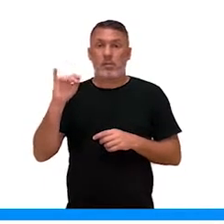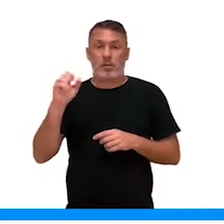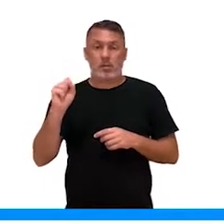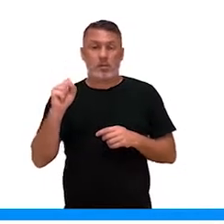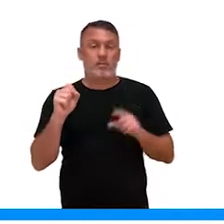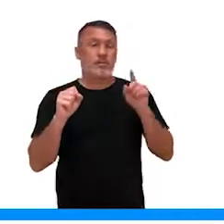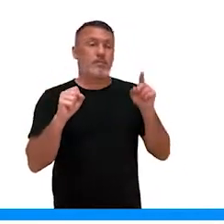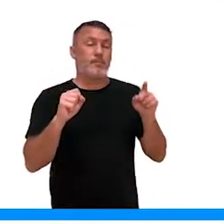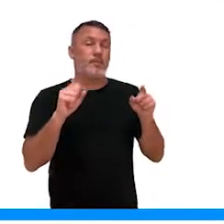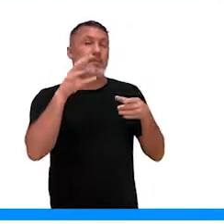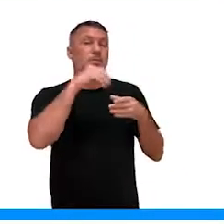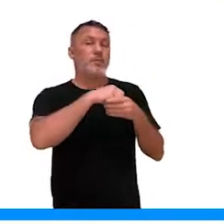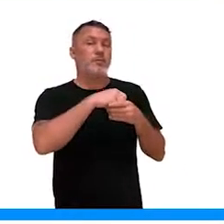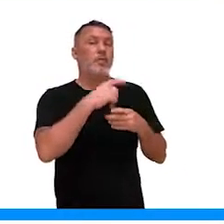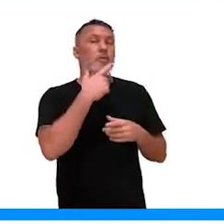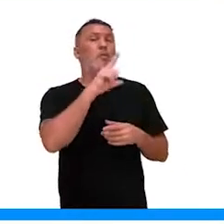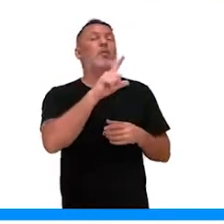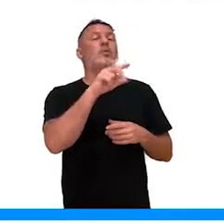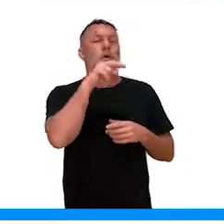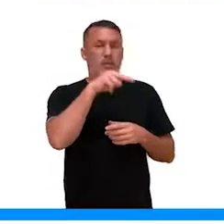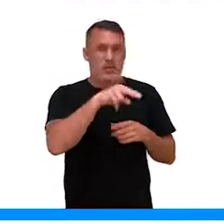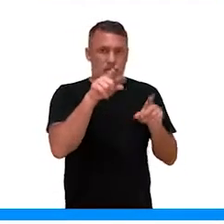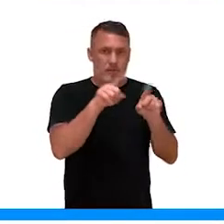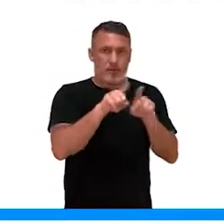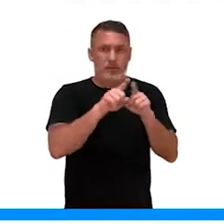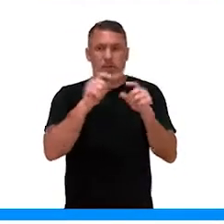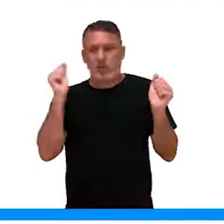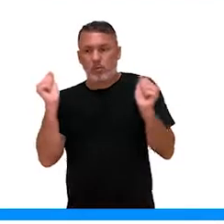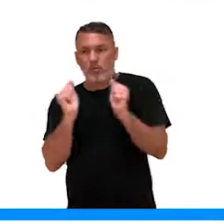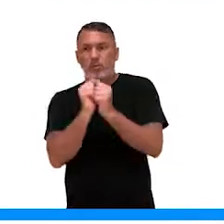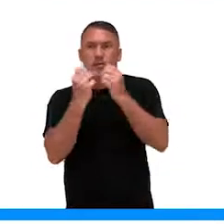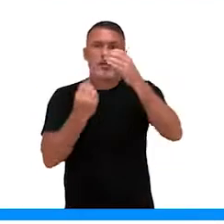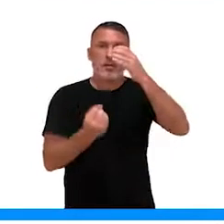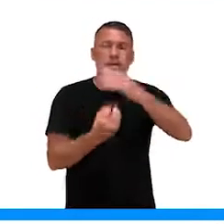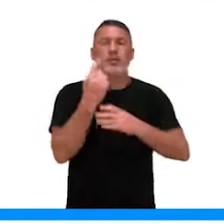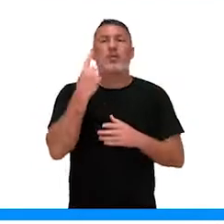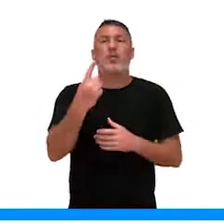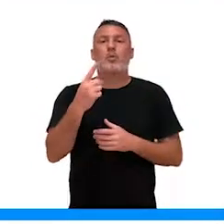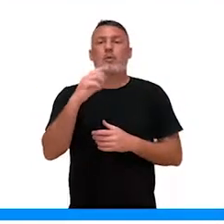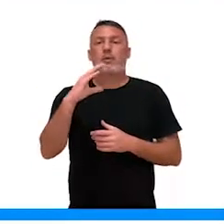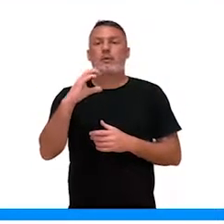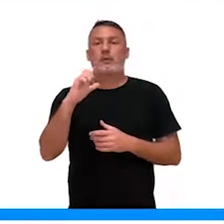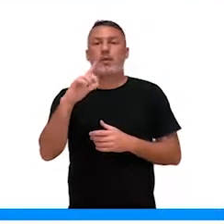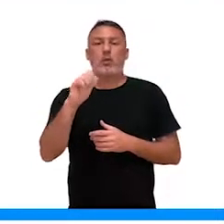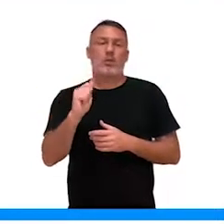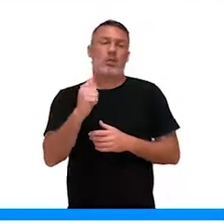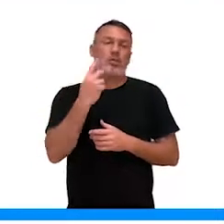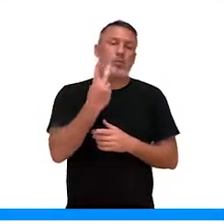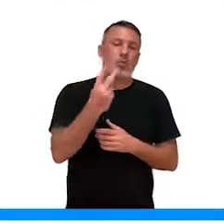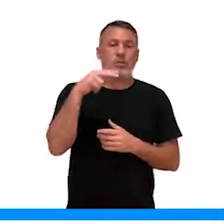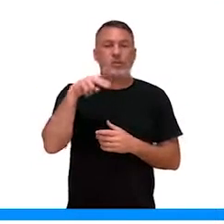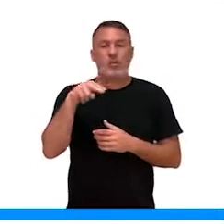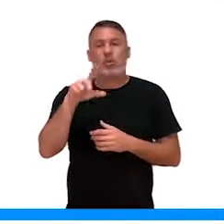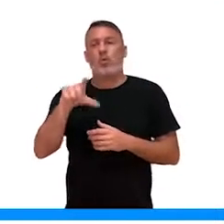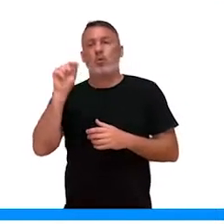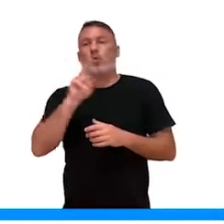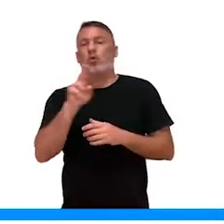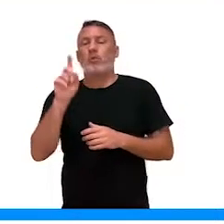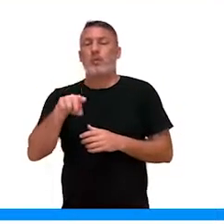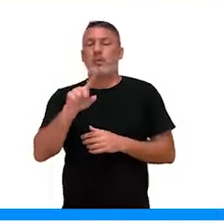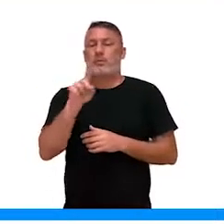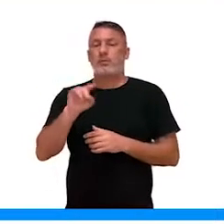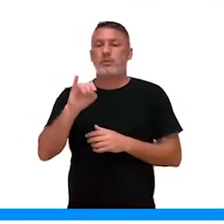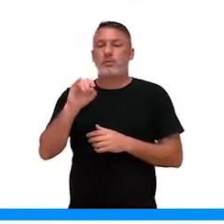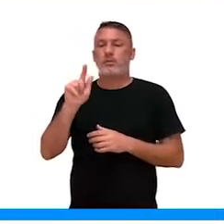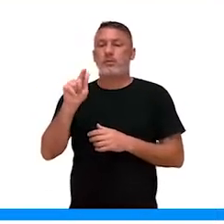o ovócito secundário ele também é N. Quando esses dois se unem, eles formam uma célula 2N, que